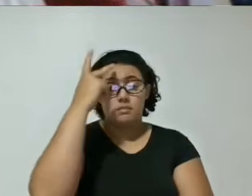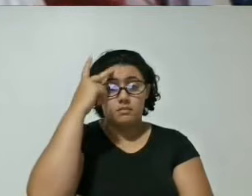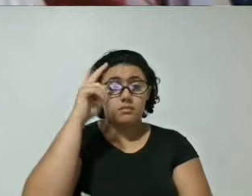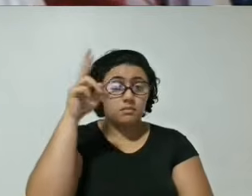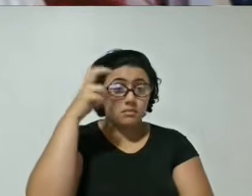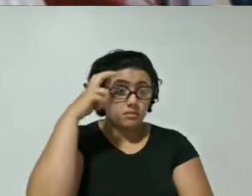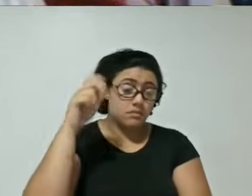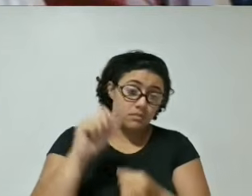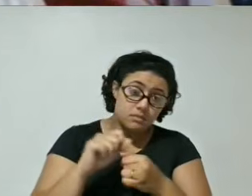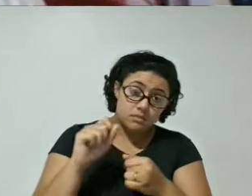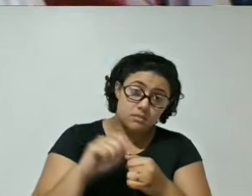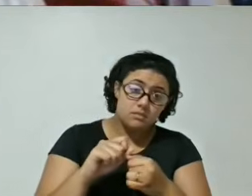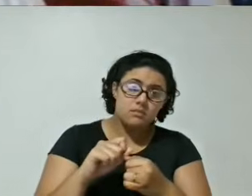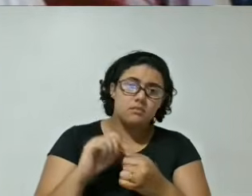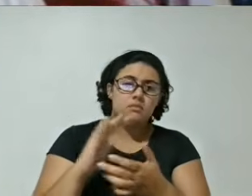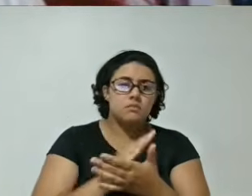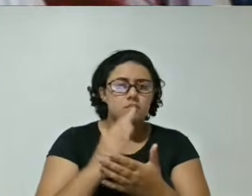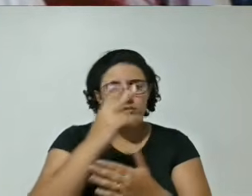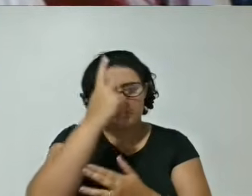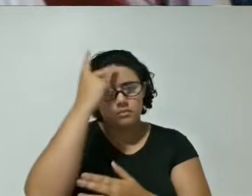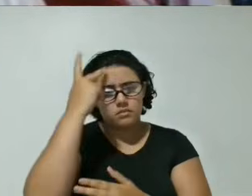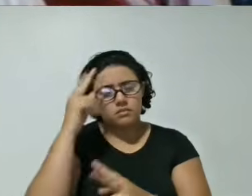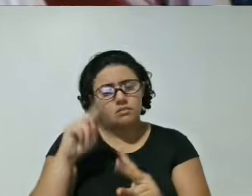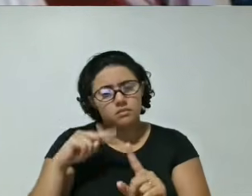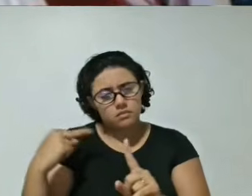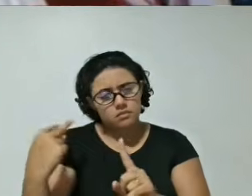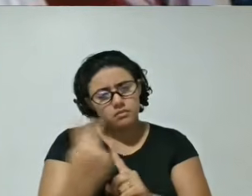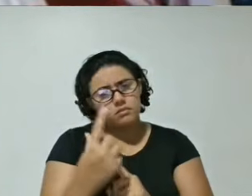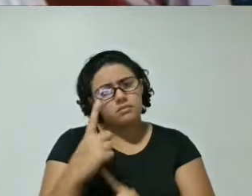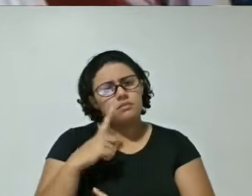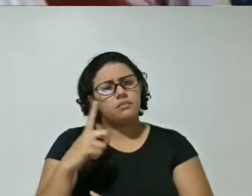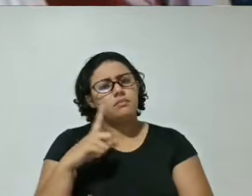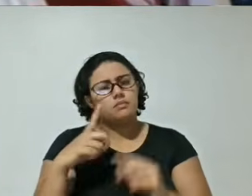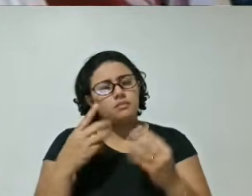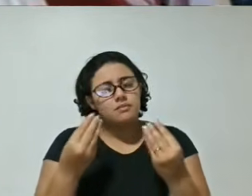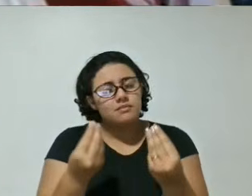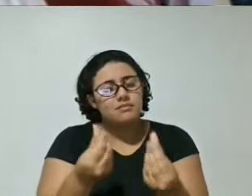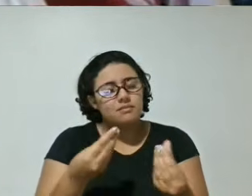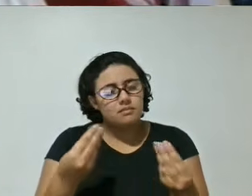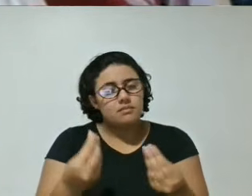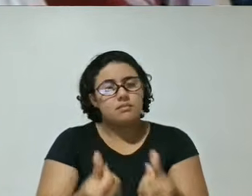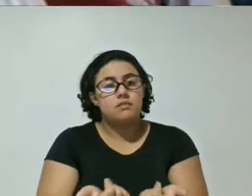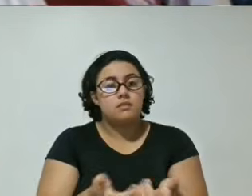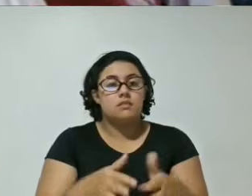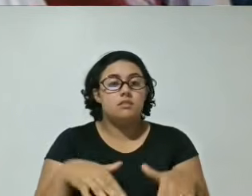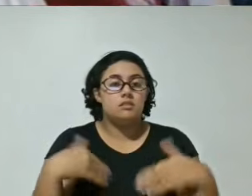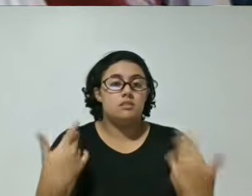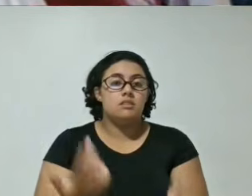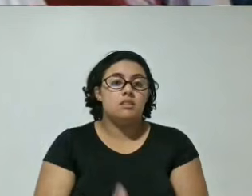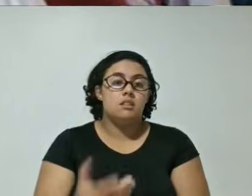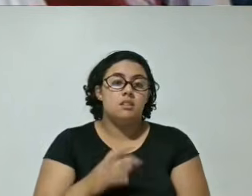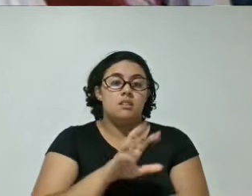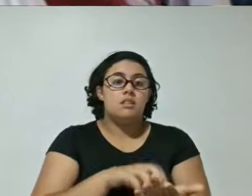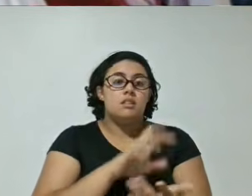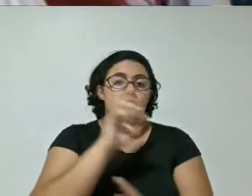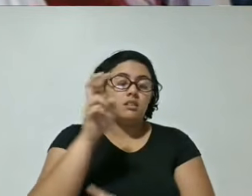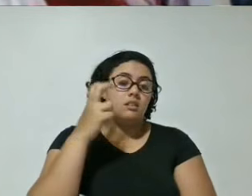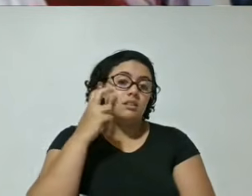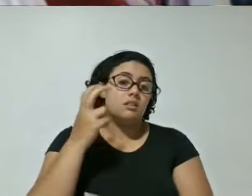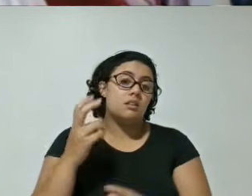cultura, existem pessoas aqui que têm esse olhar, têm essa sensibilidade. Então, o Centro Cultural nasce daí, ele